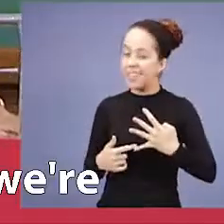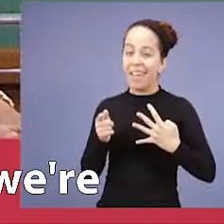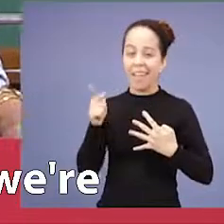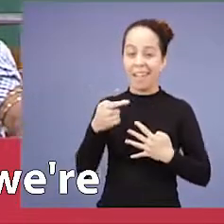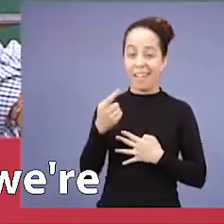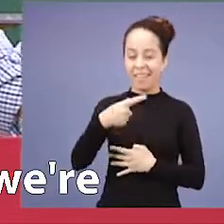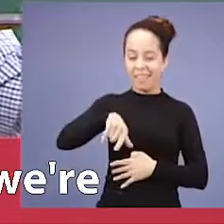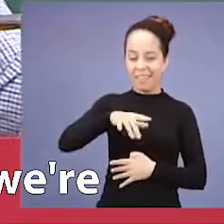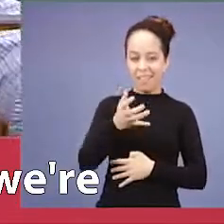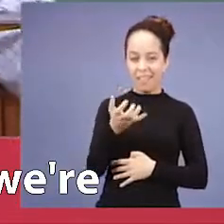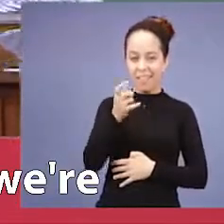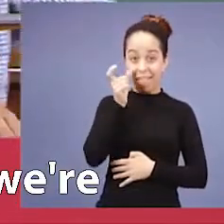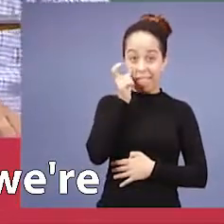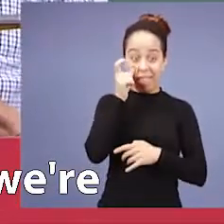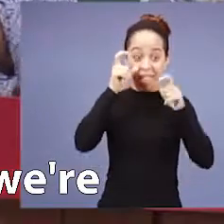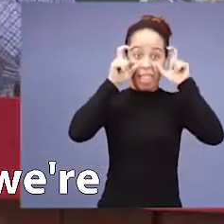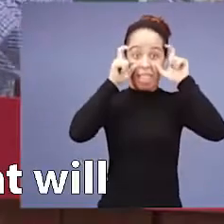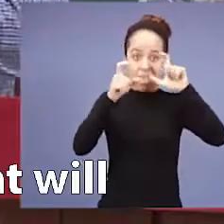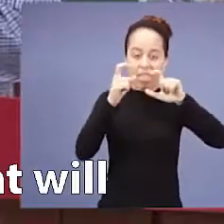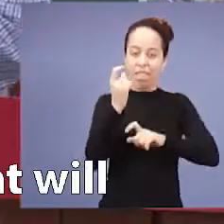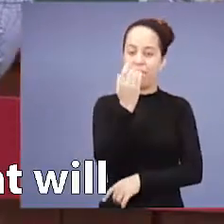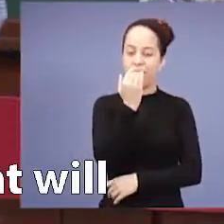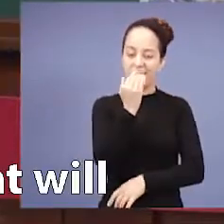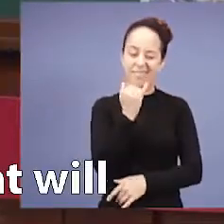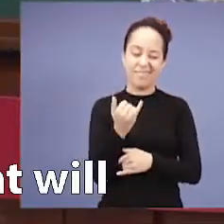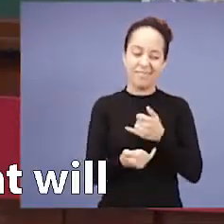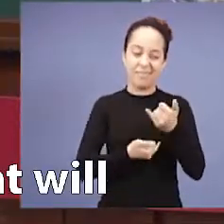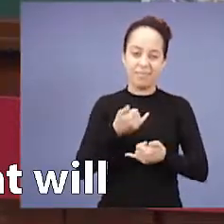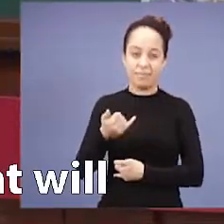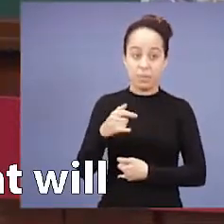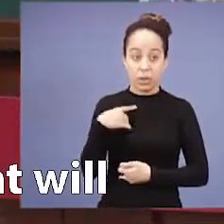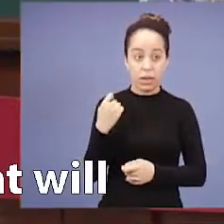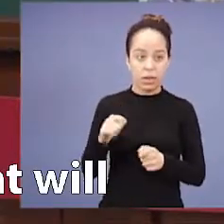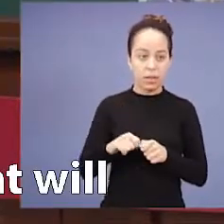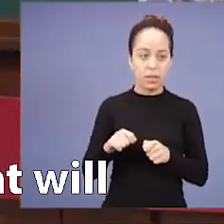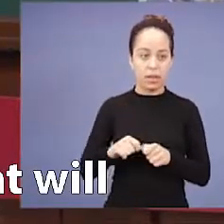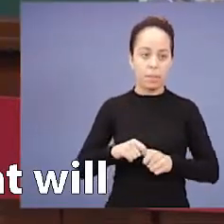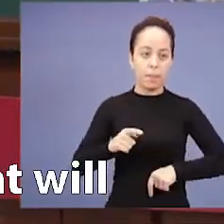ora meus irmãos nós estamos produzindo aqui